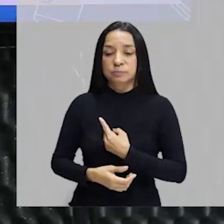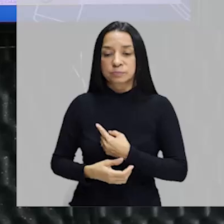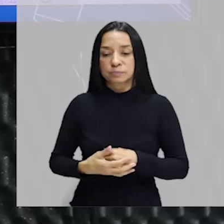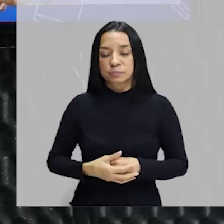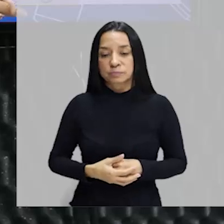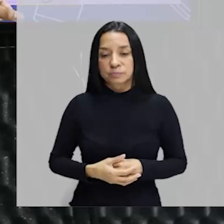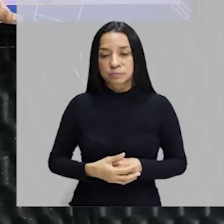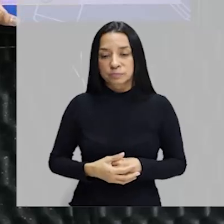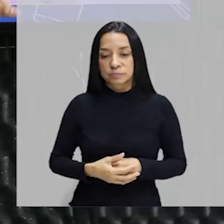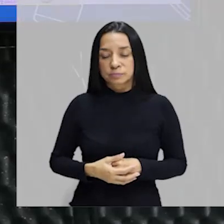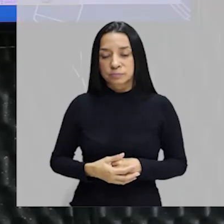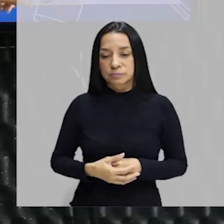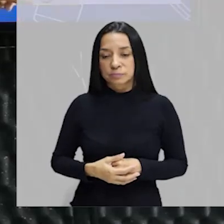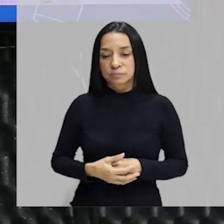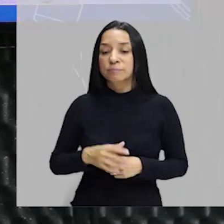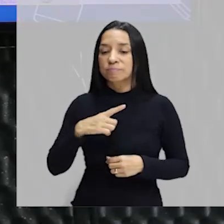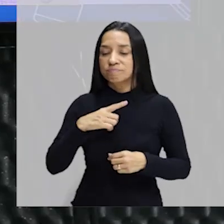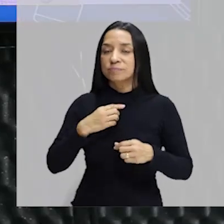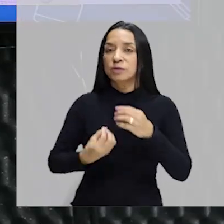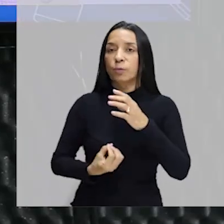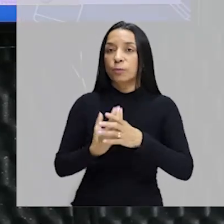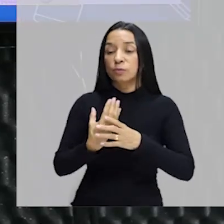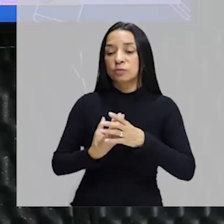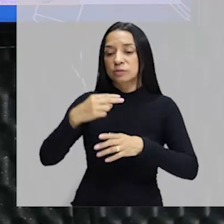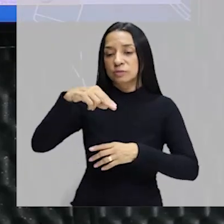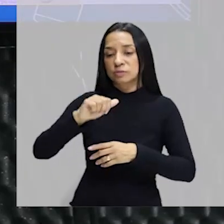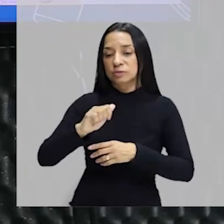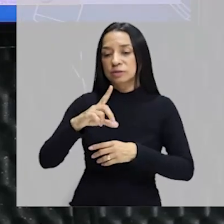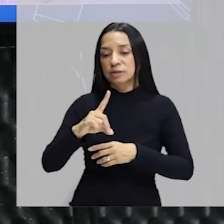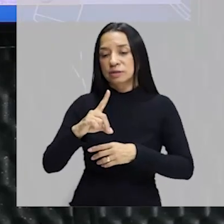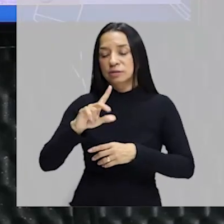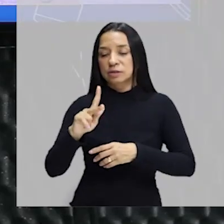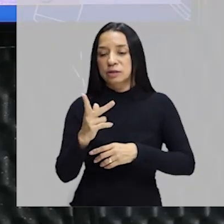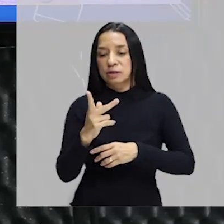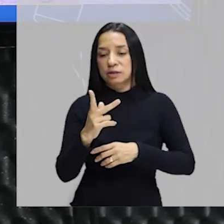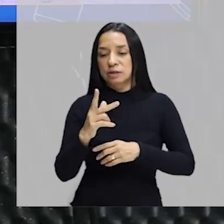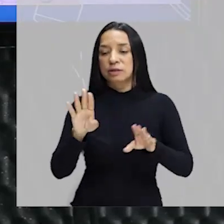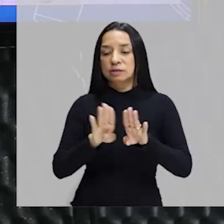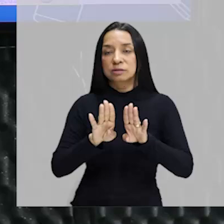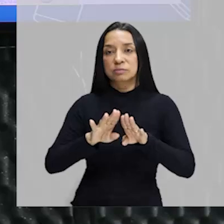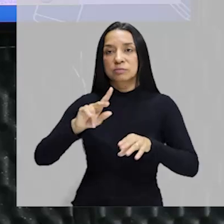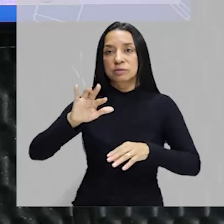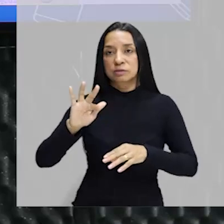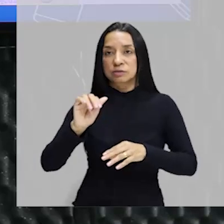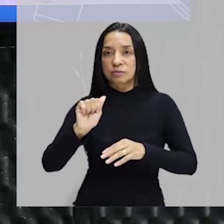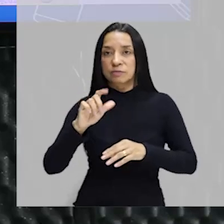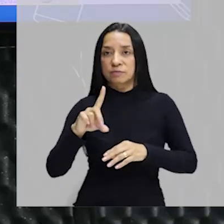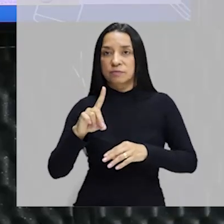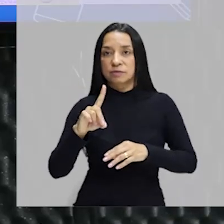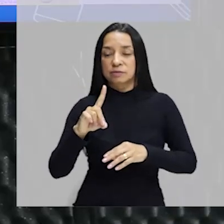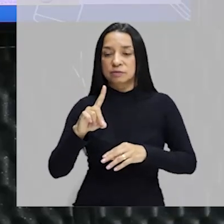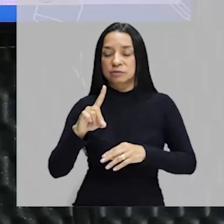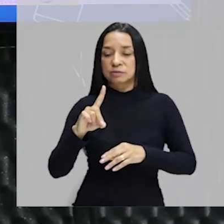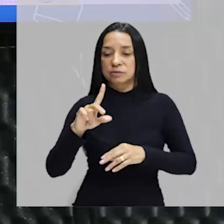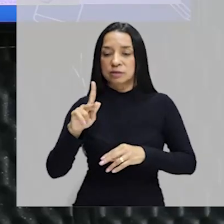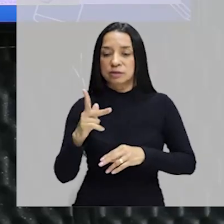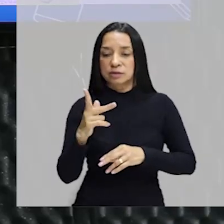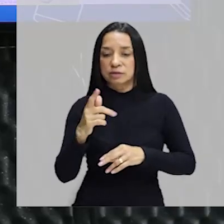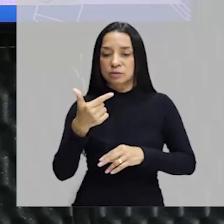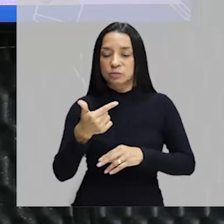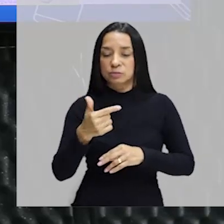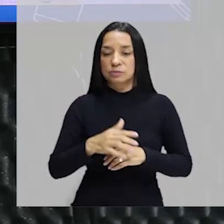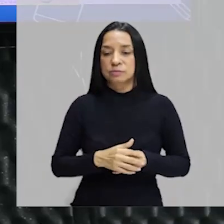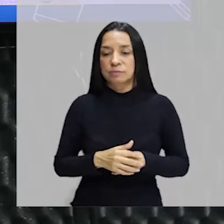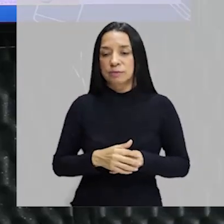de NADH e FADH2. E também tem uma reação aqui dessa etapa, que ocorre também a produção